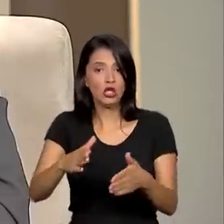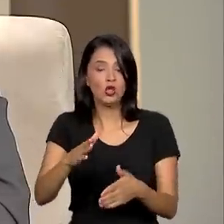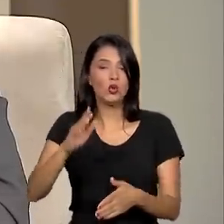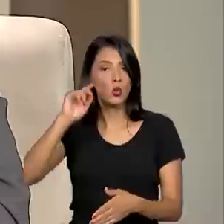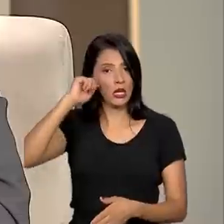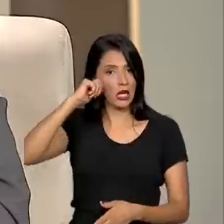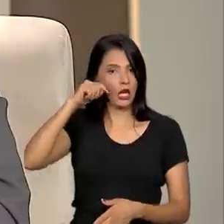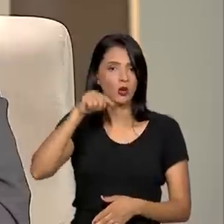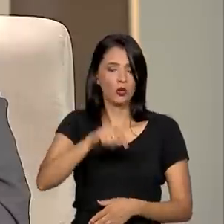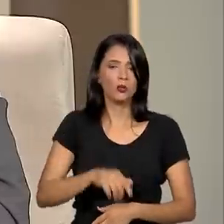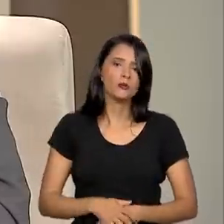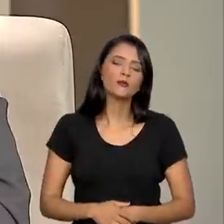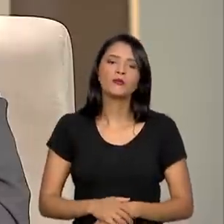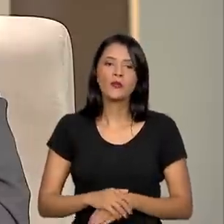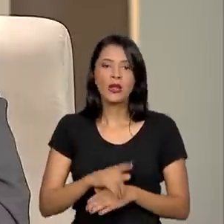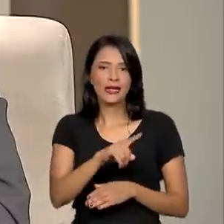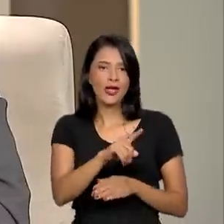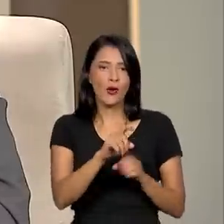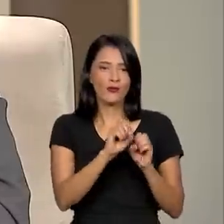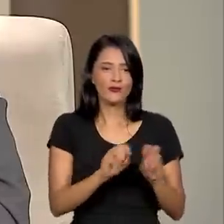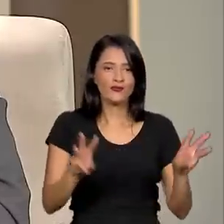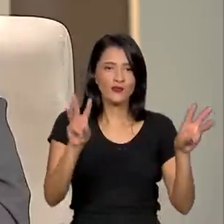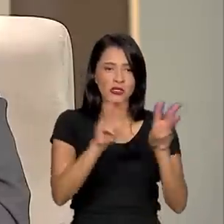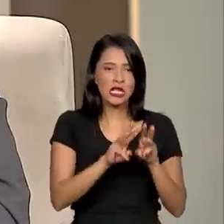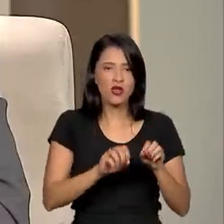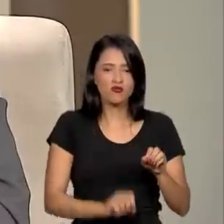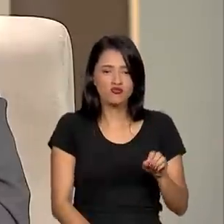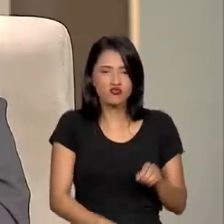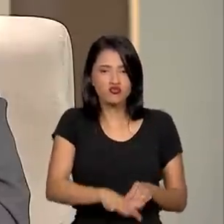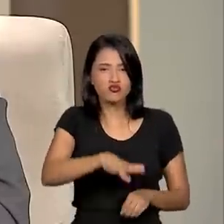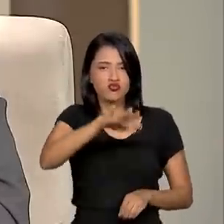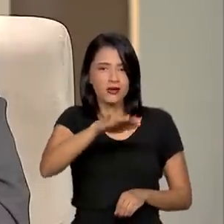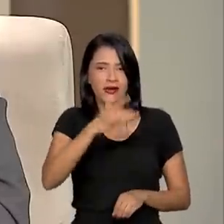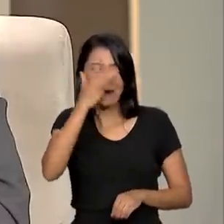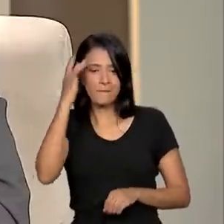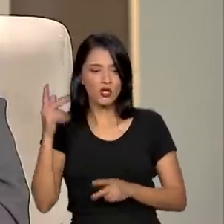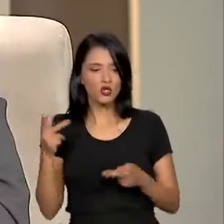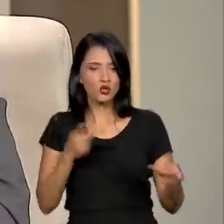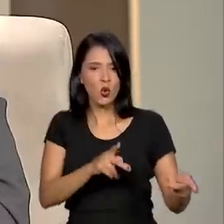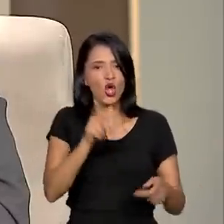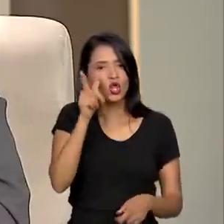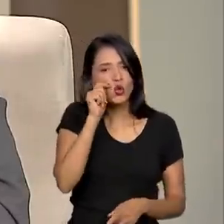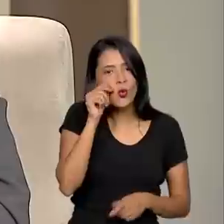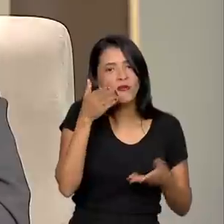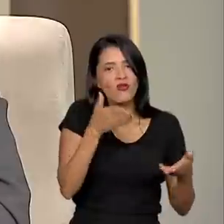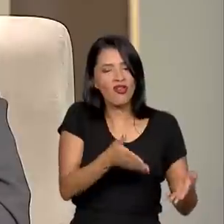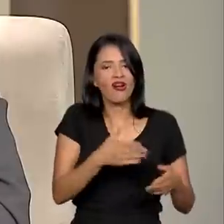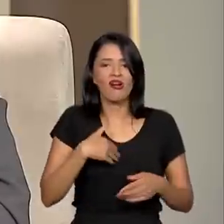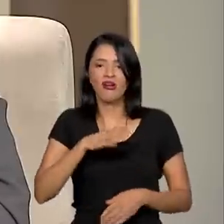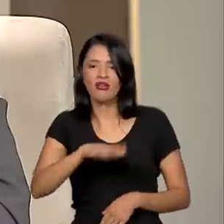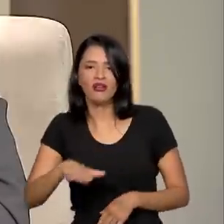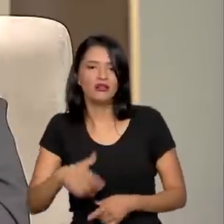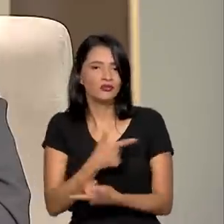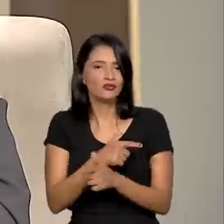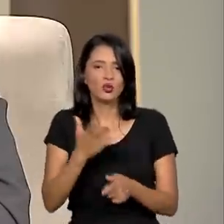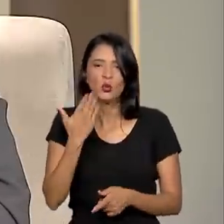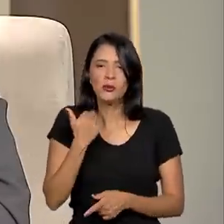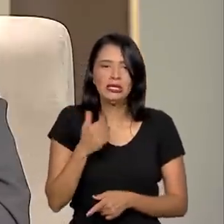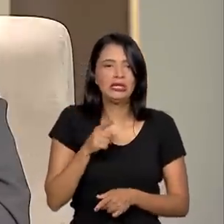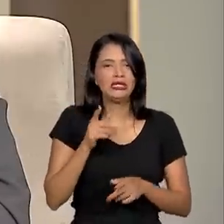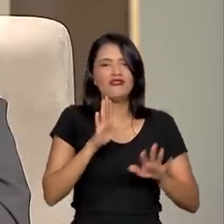ficou ilhado, os visitantes dormiram no museu, sem alimentação, crianças, e